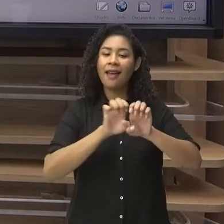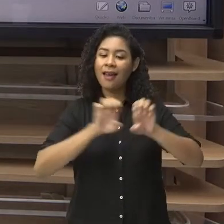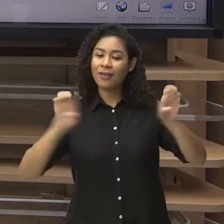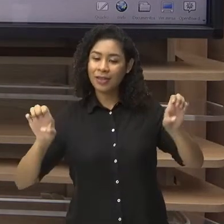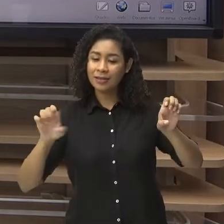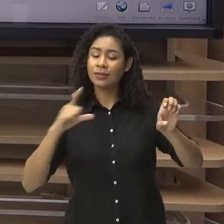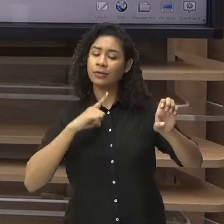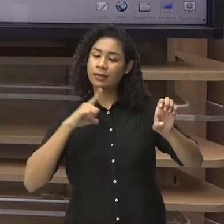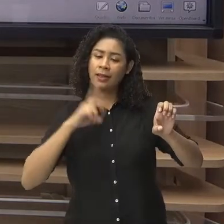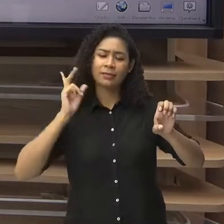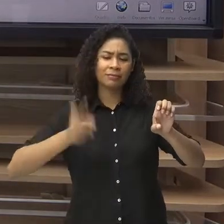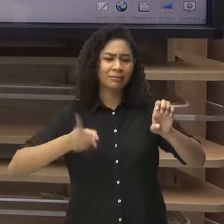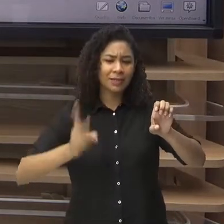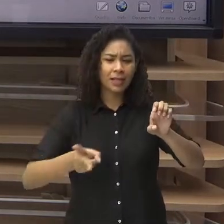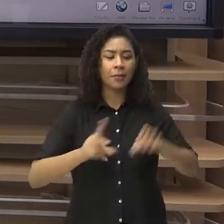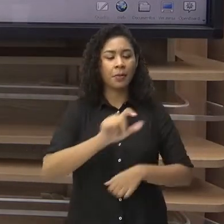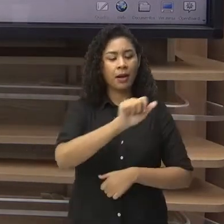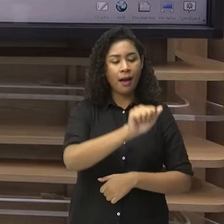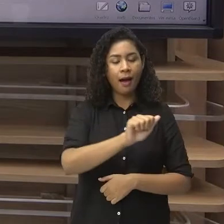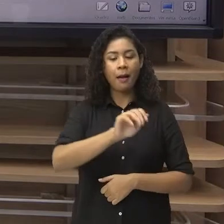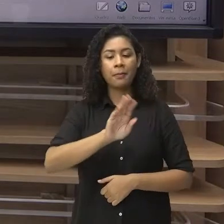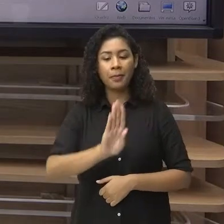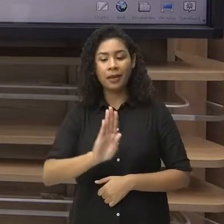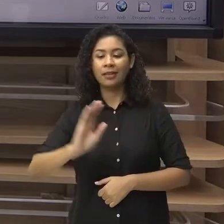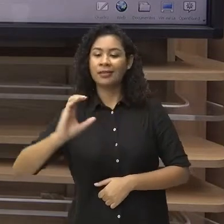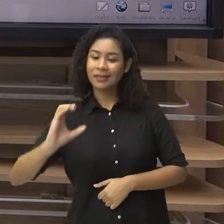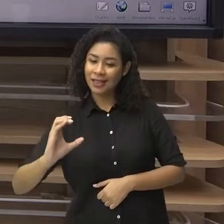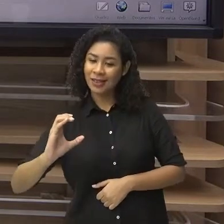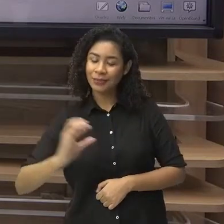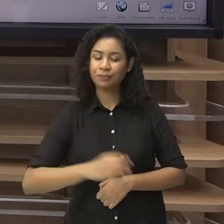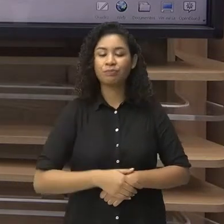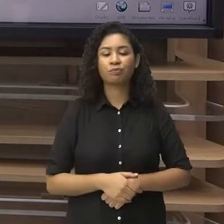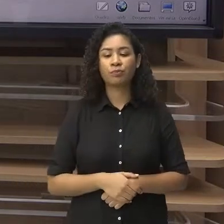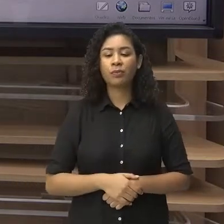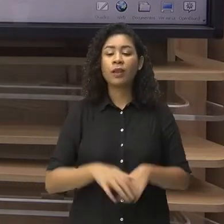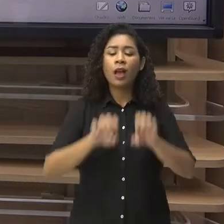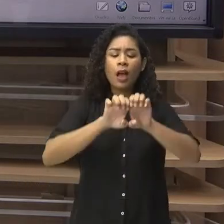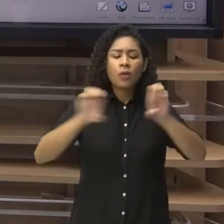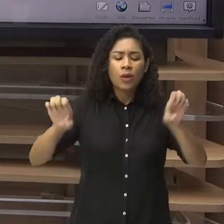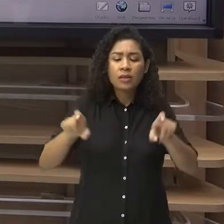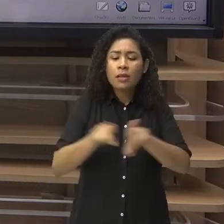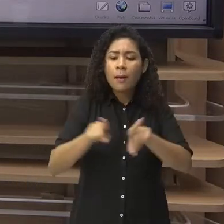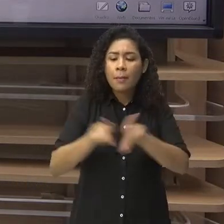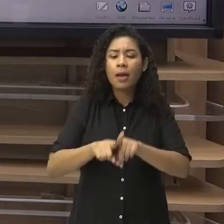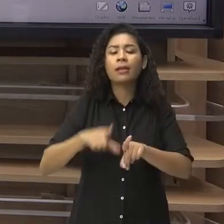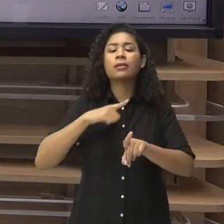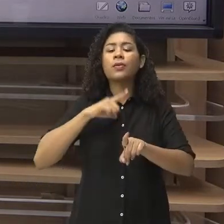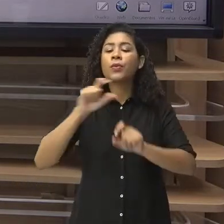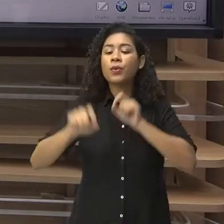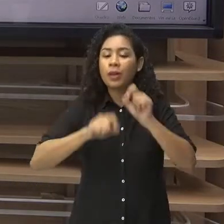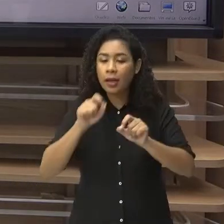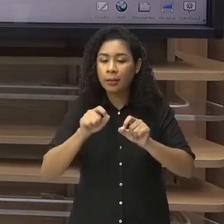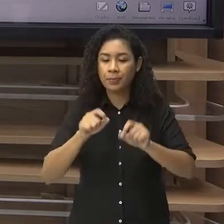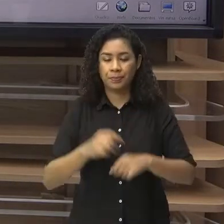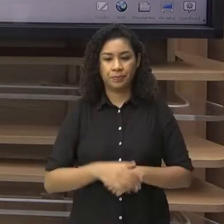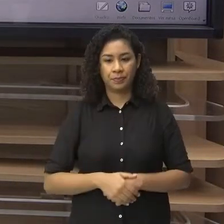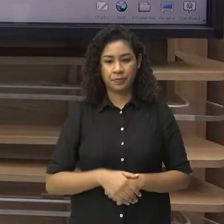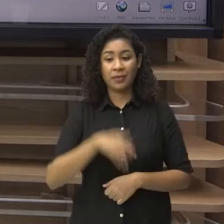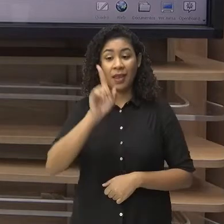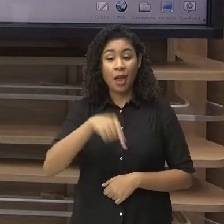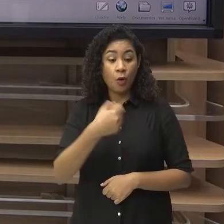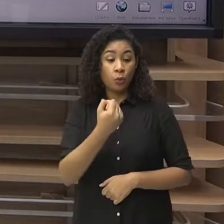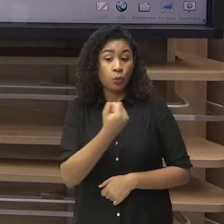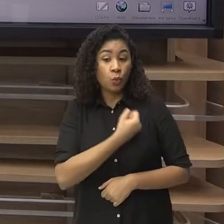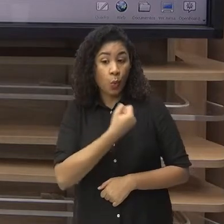B e C. Na equação, eu tenho também os valores das coordenadas do ponto P que foi dado.